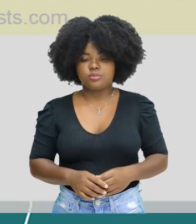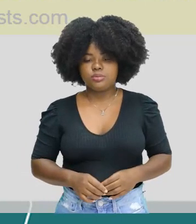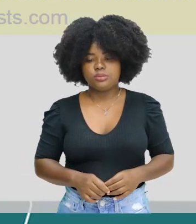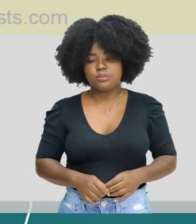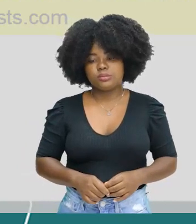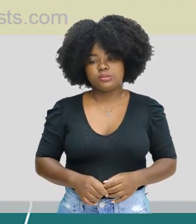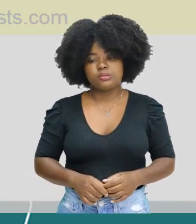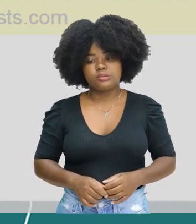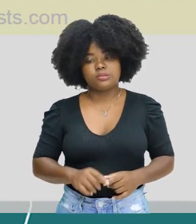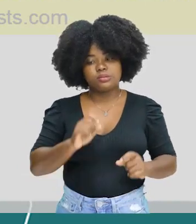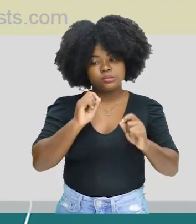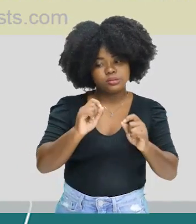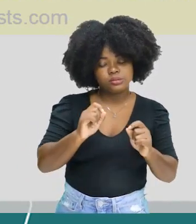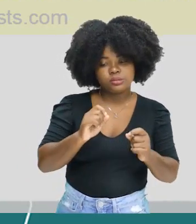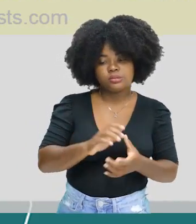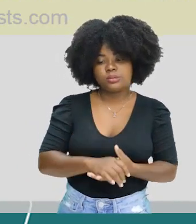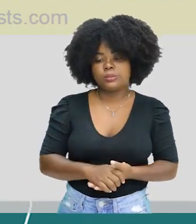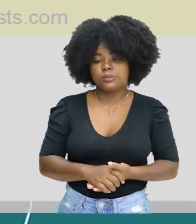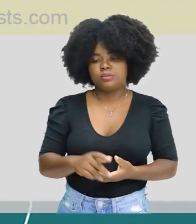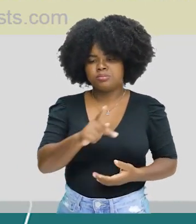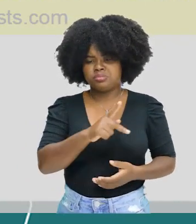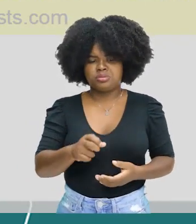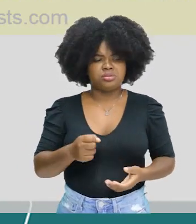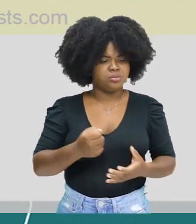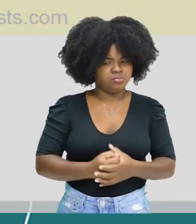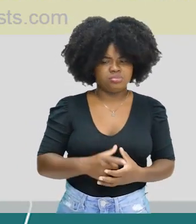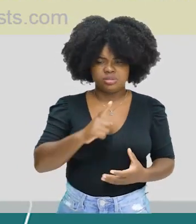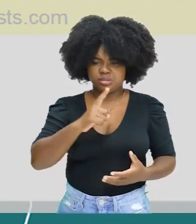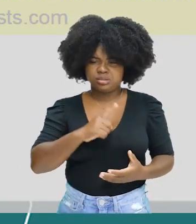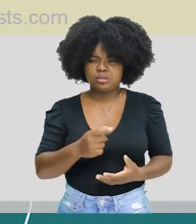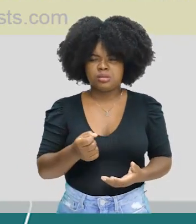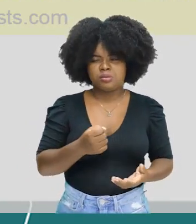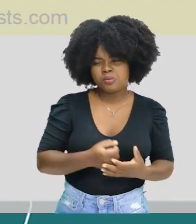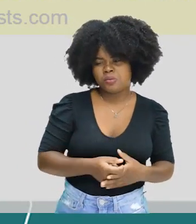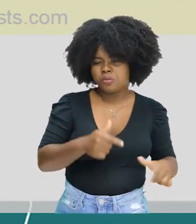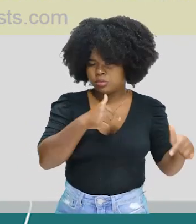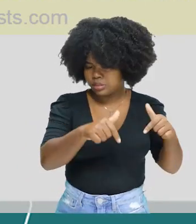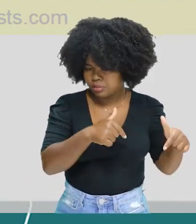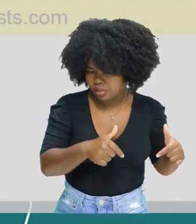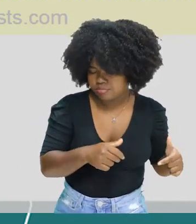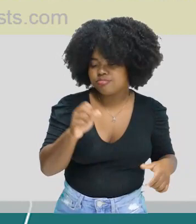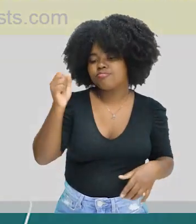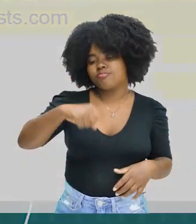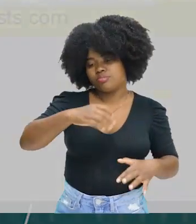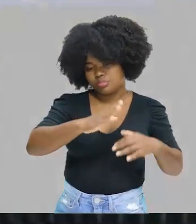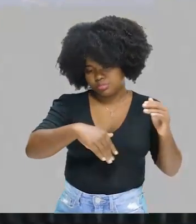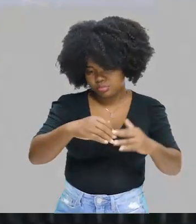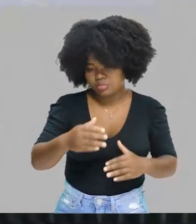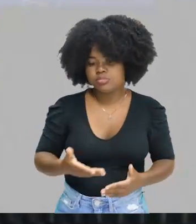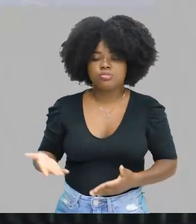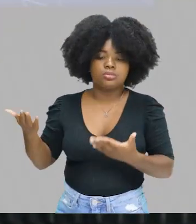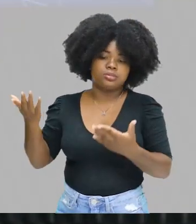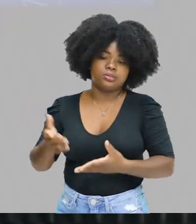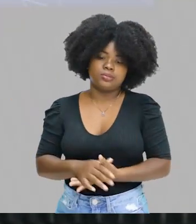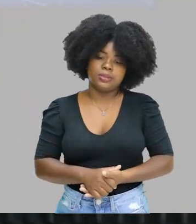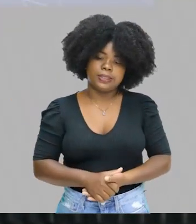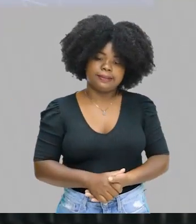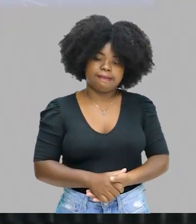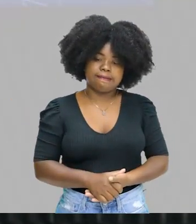pinta. É uma. Né? Para você poder ganhar dinheiro com isso, com certeza. Tem gente que trabalha só com restauração, mas também com criação